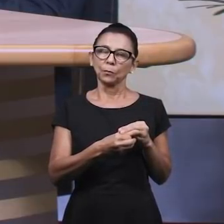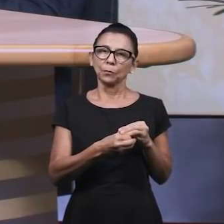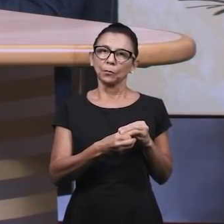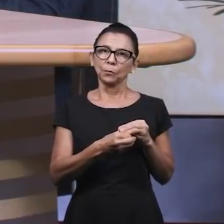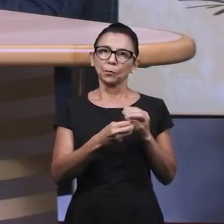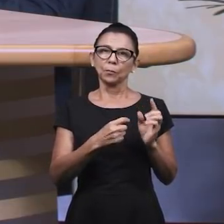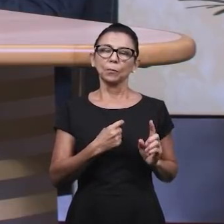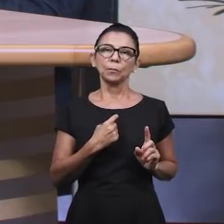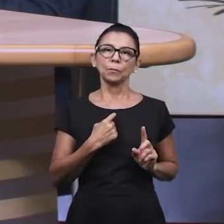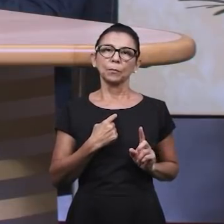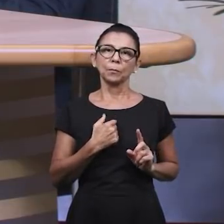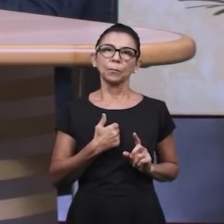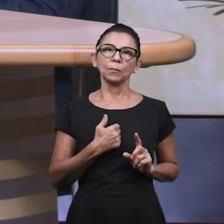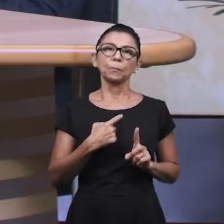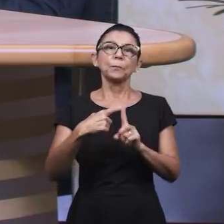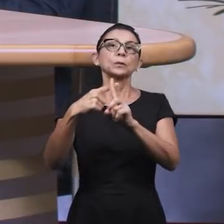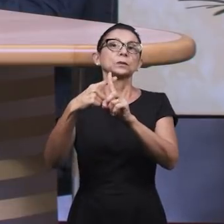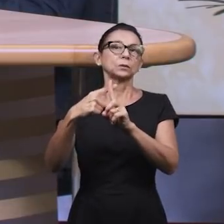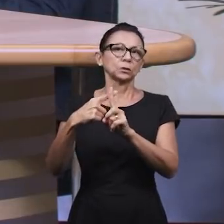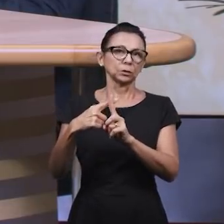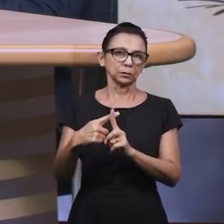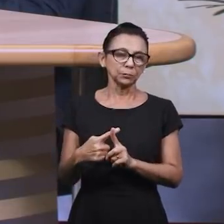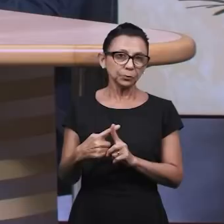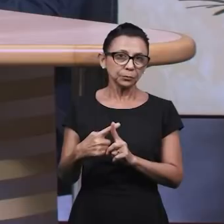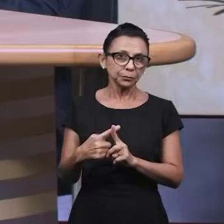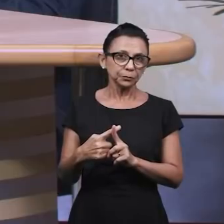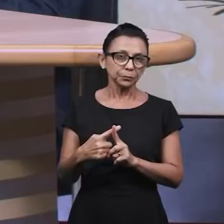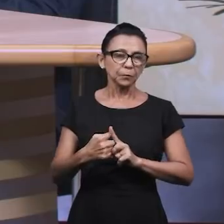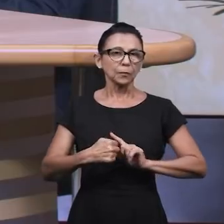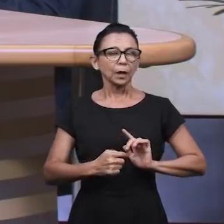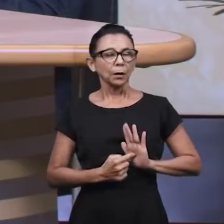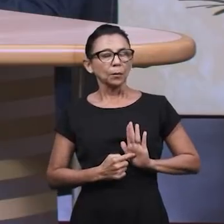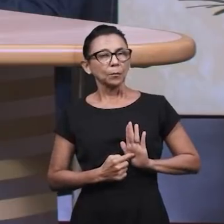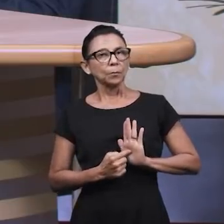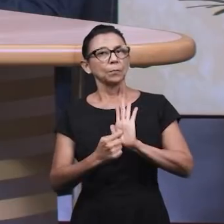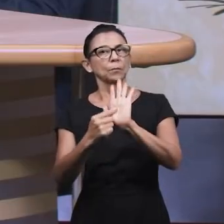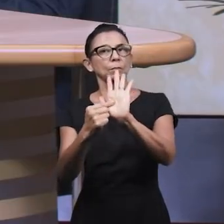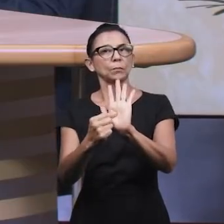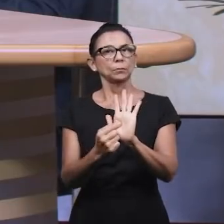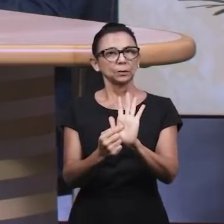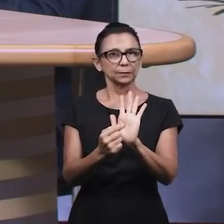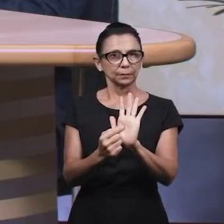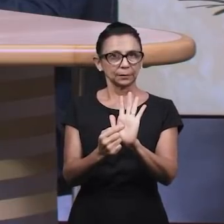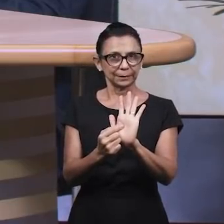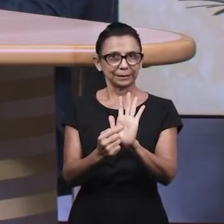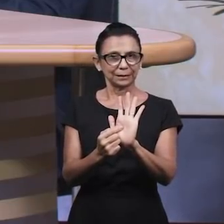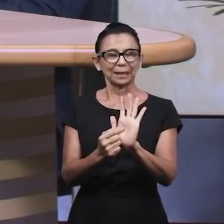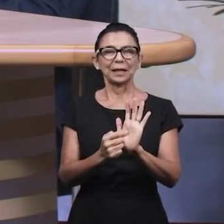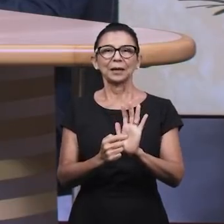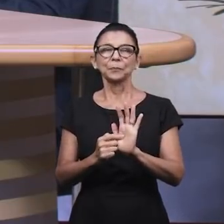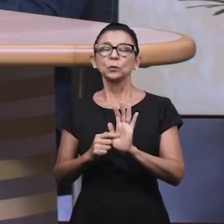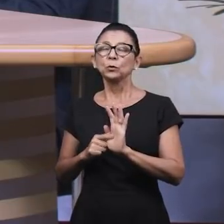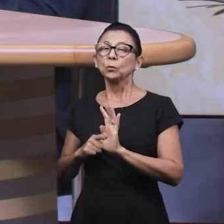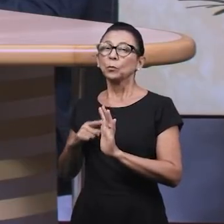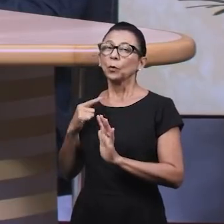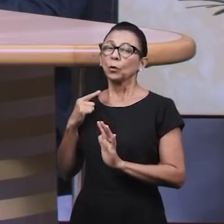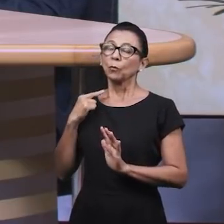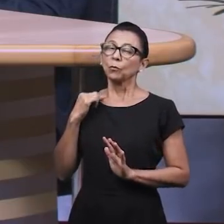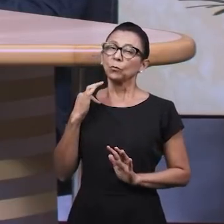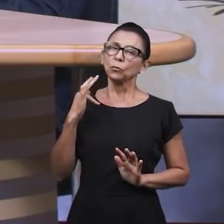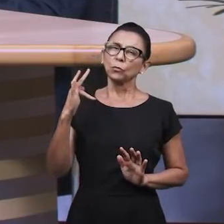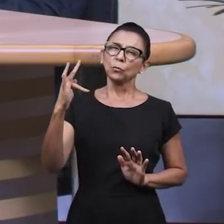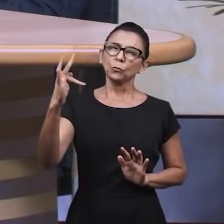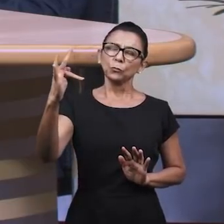positivamente para trazer como resultado, ou mostrar a figura daquele que mais tarde viria